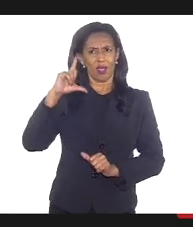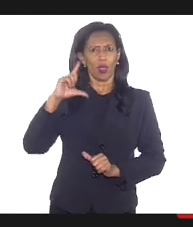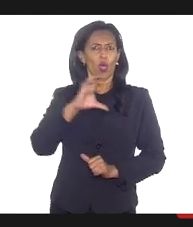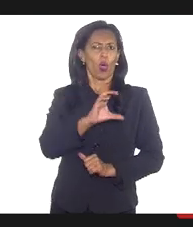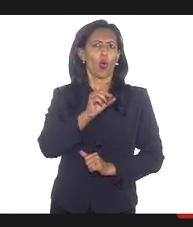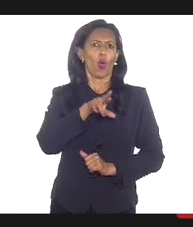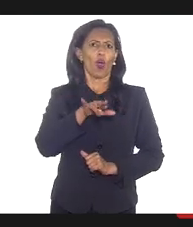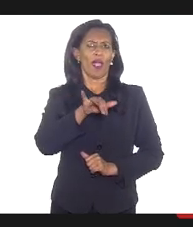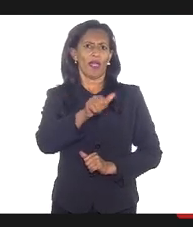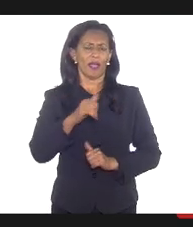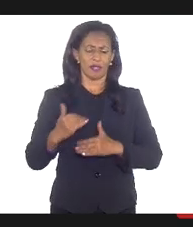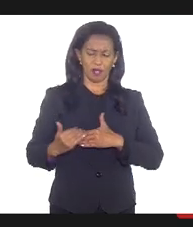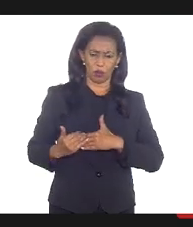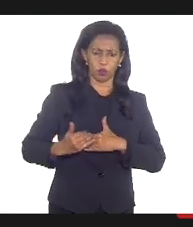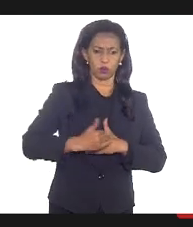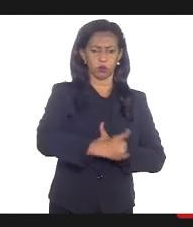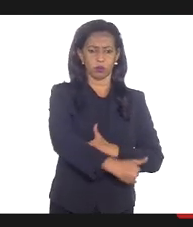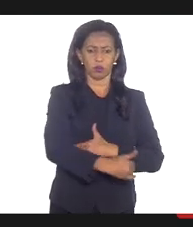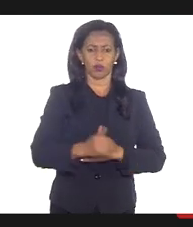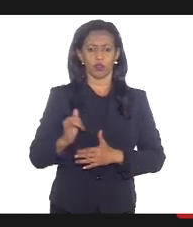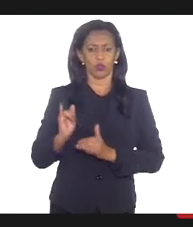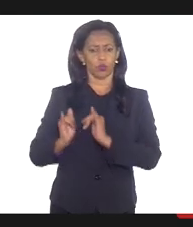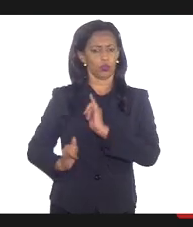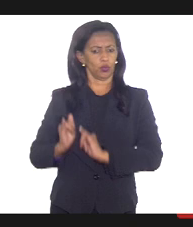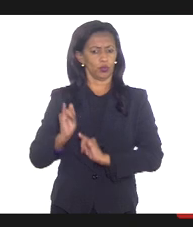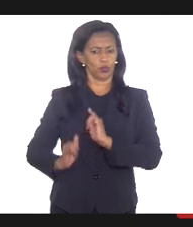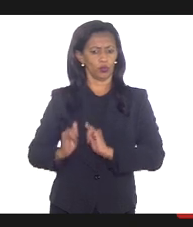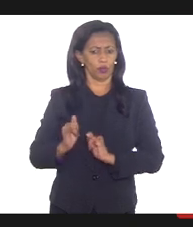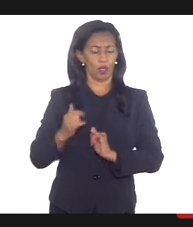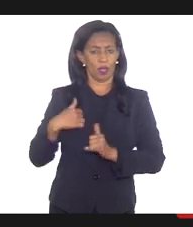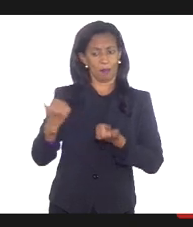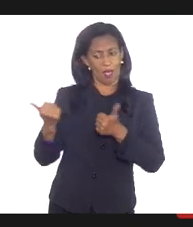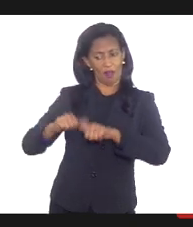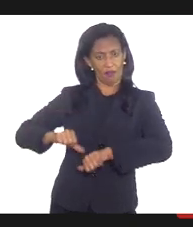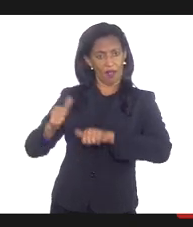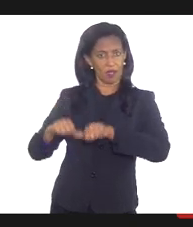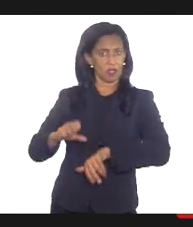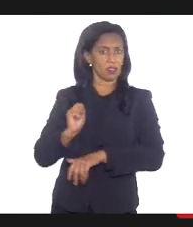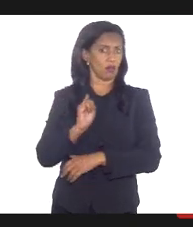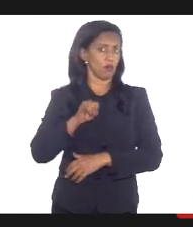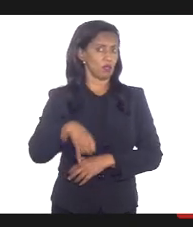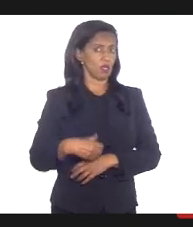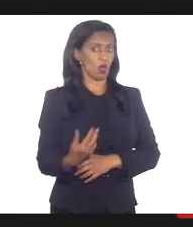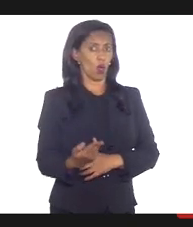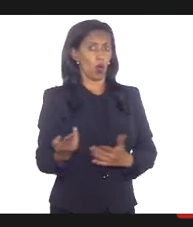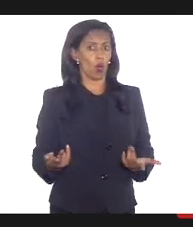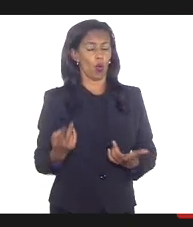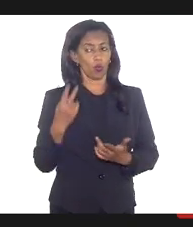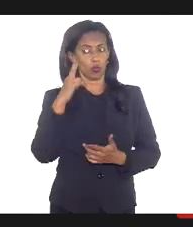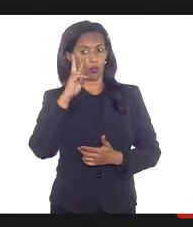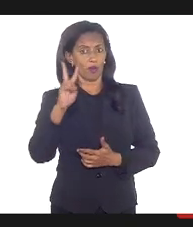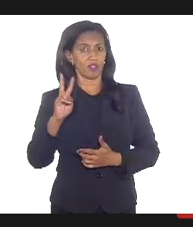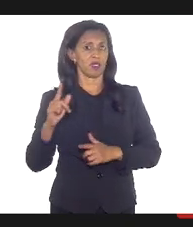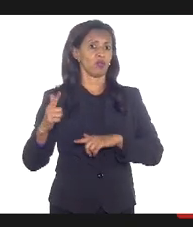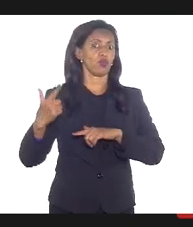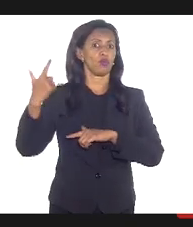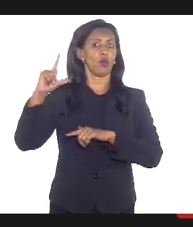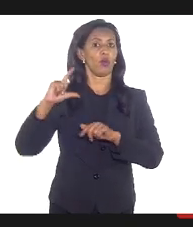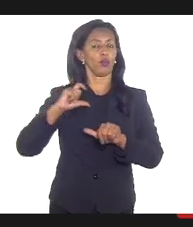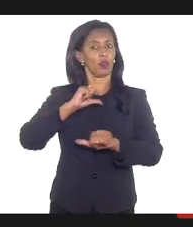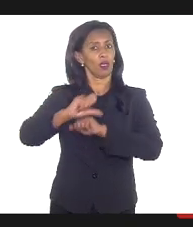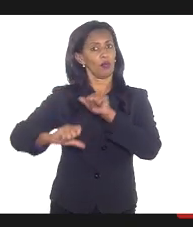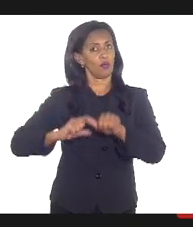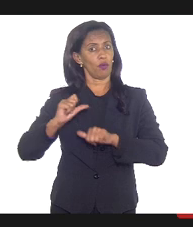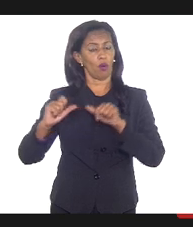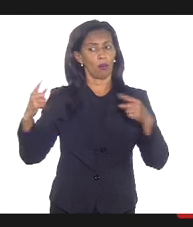esse processo em curso de desindustrialização, na minha avaliação, sim, né? Ou se nós precisamos de uma outra reforma para